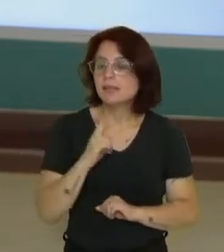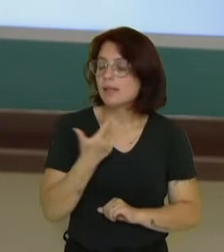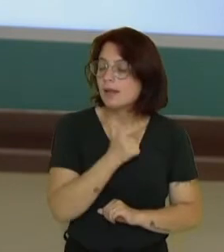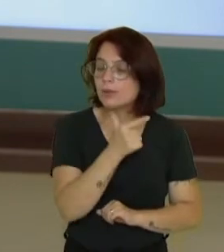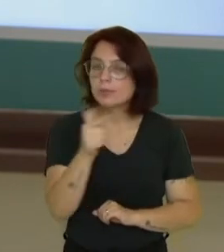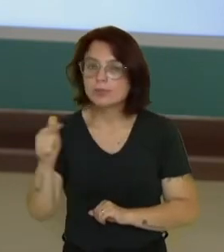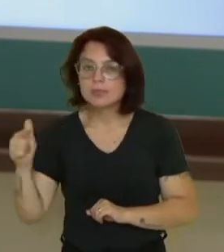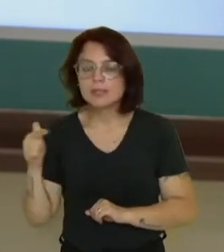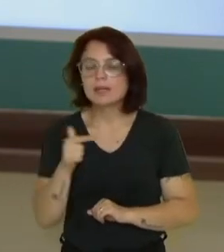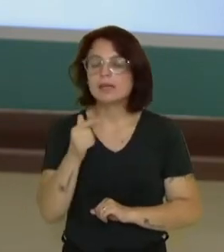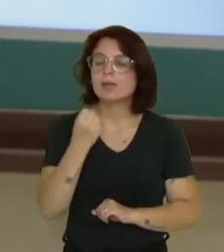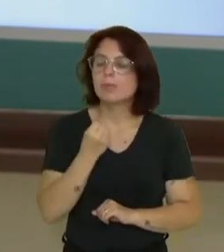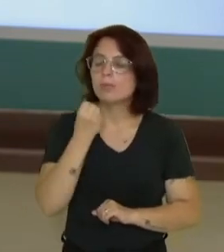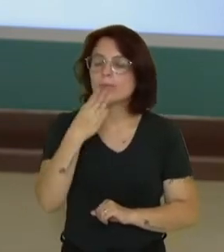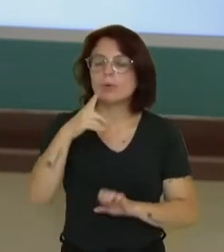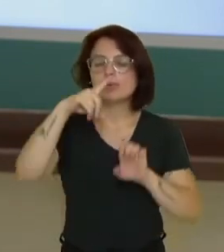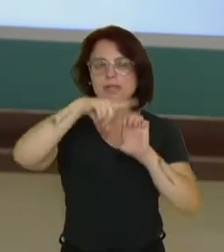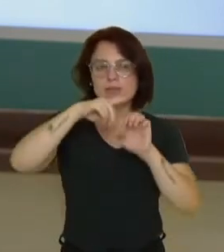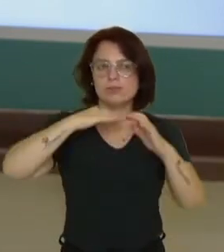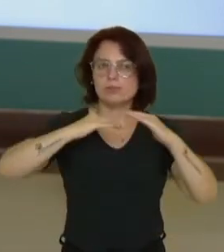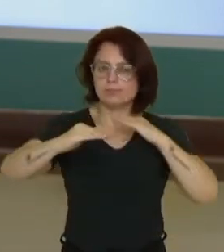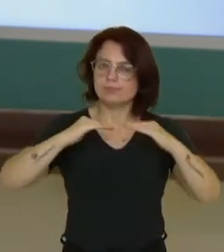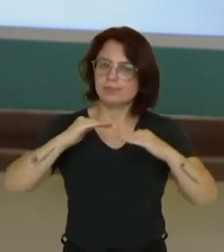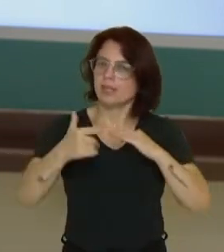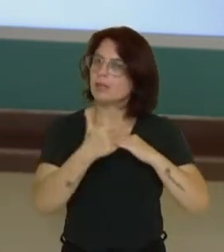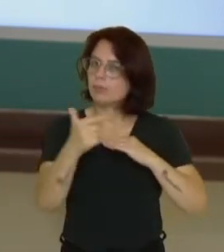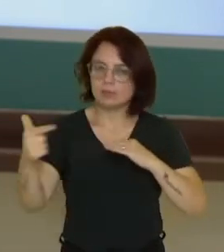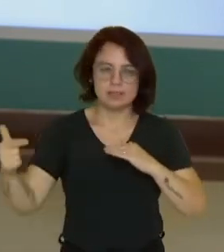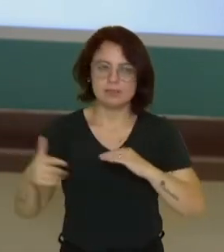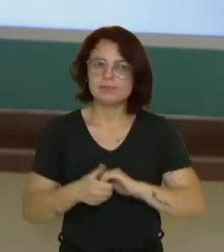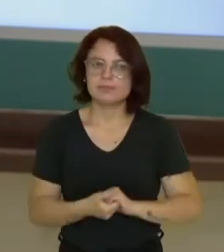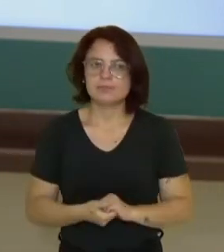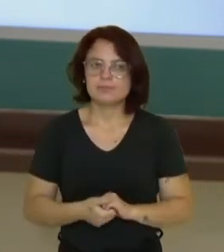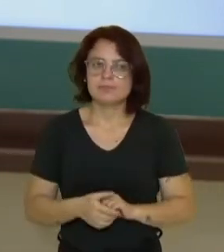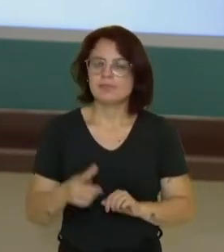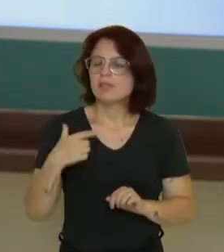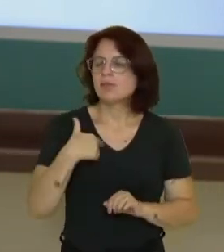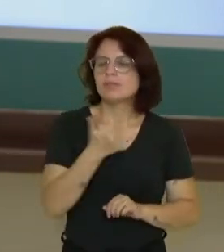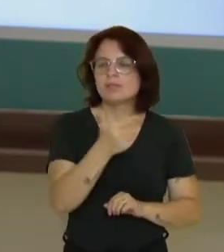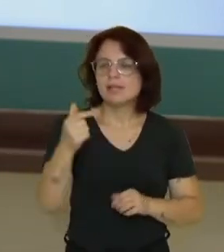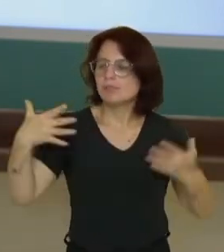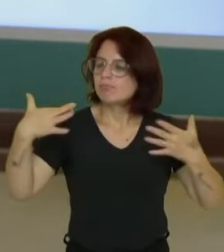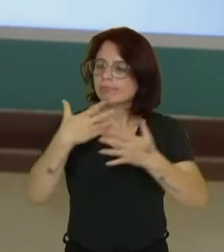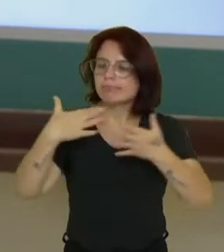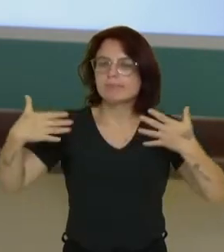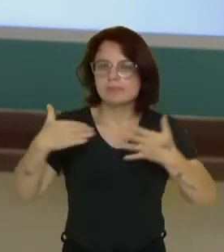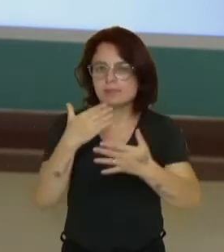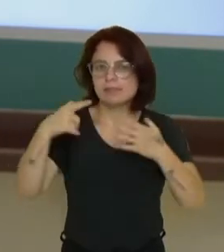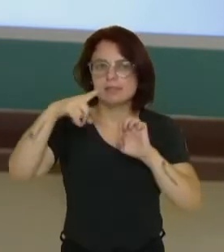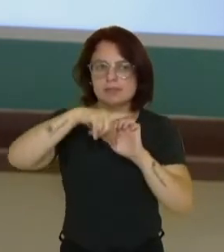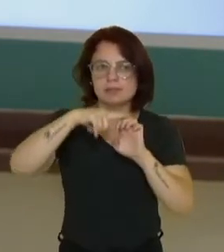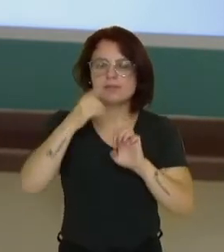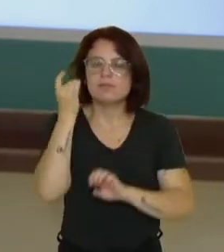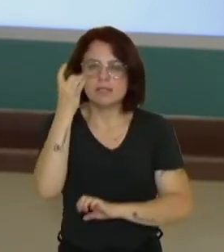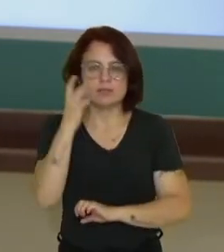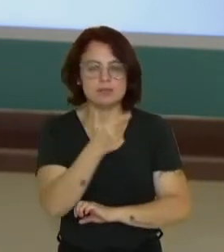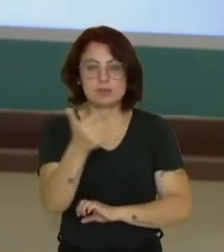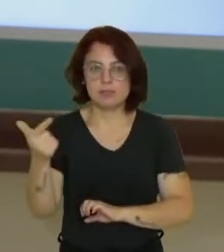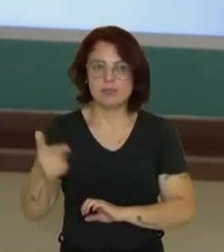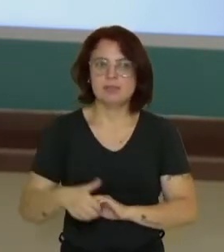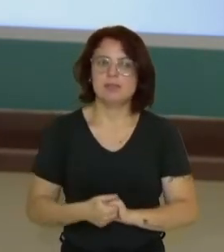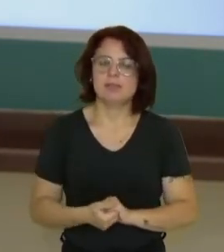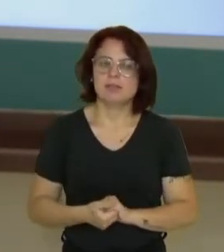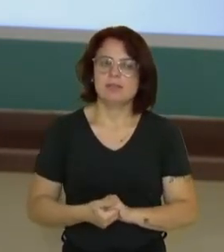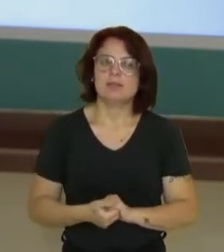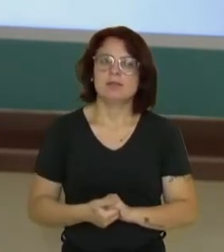são bons condutores elétricos, tá? Eles não conduzem corrente elétrica com muita facilidade. Já